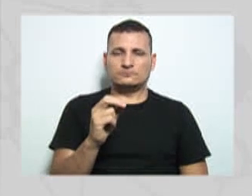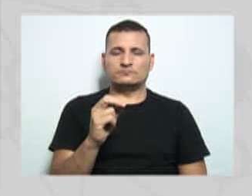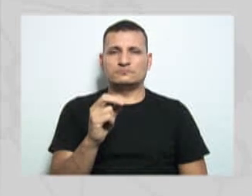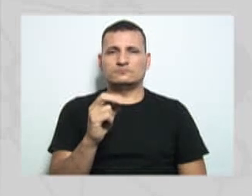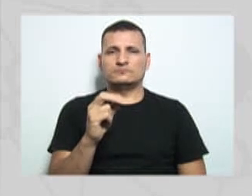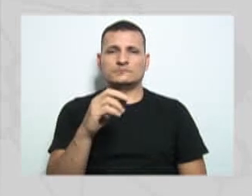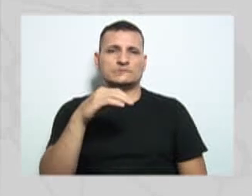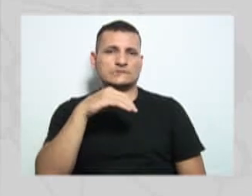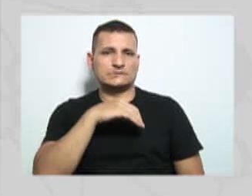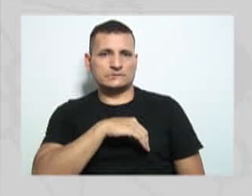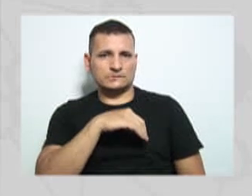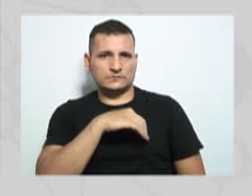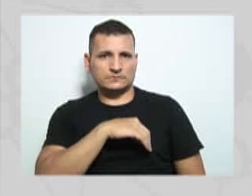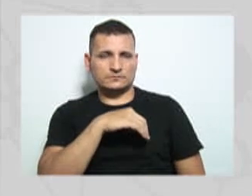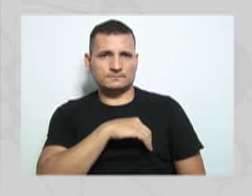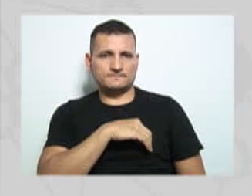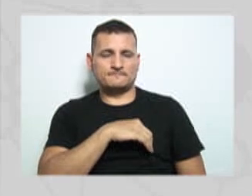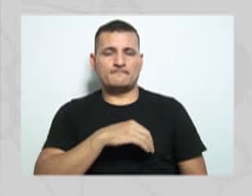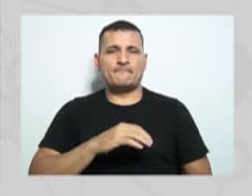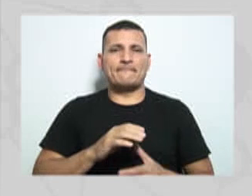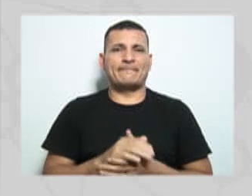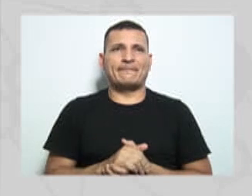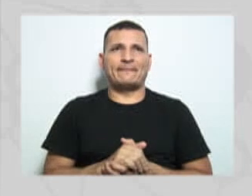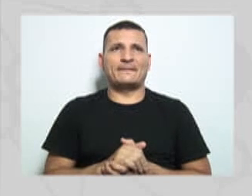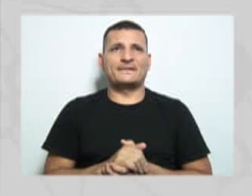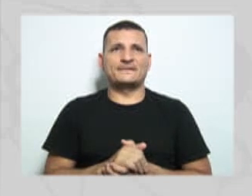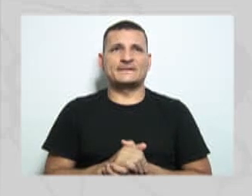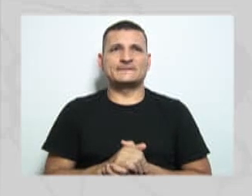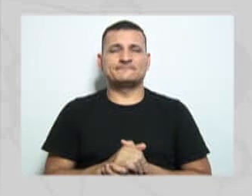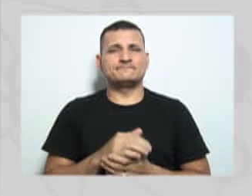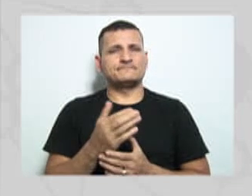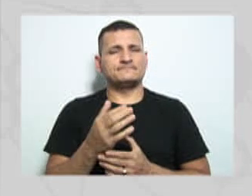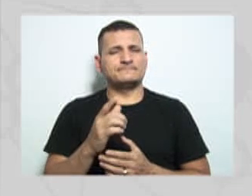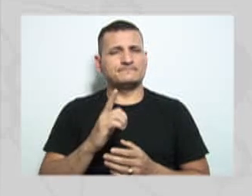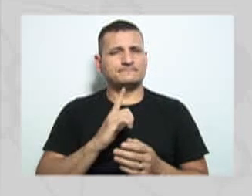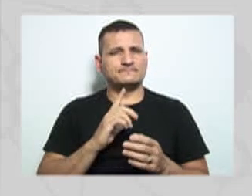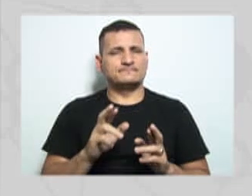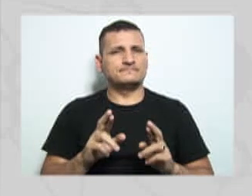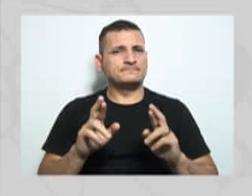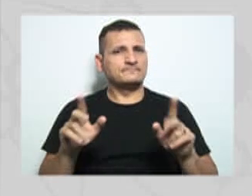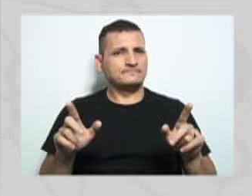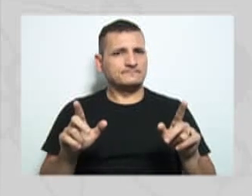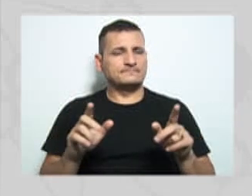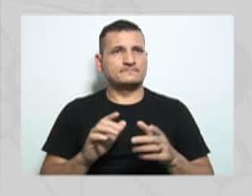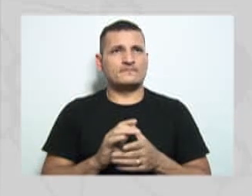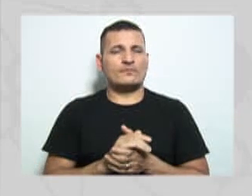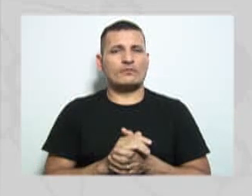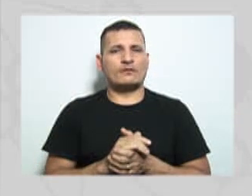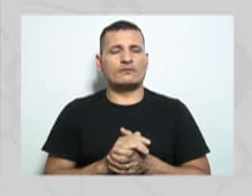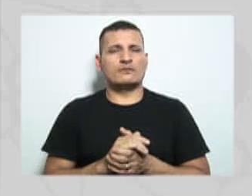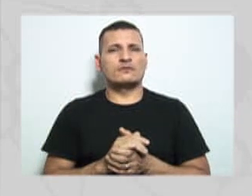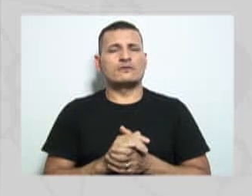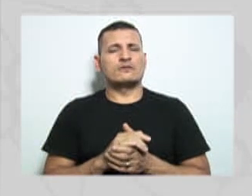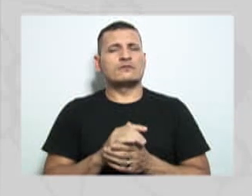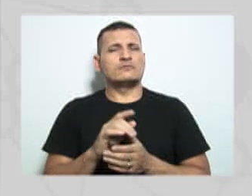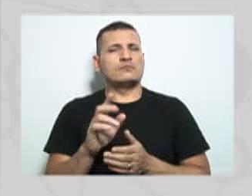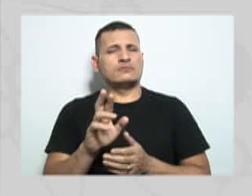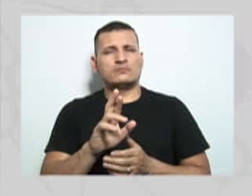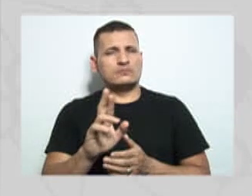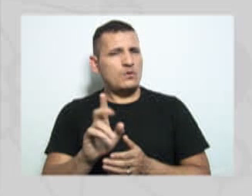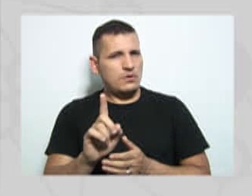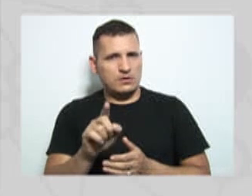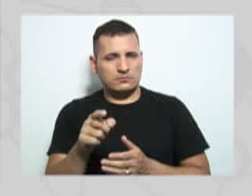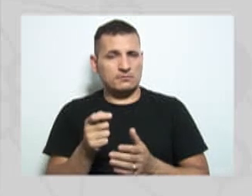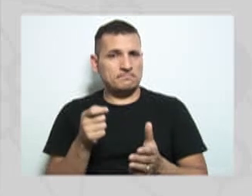se aquele for superior. Então existe aí uma diferença. Não é que você vá pagar esse valor